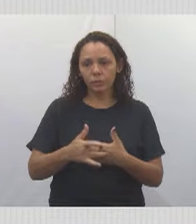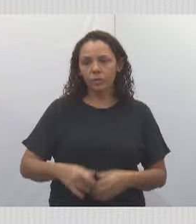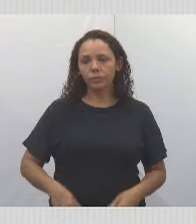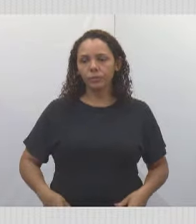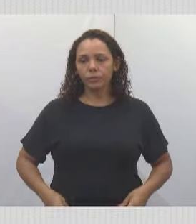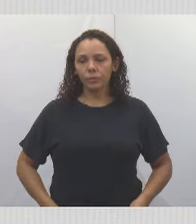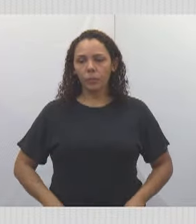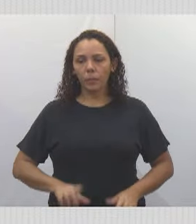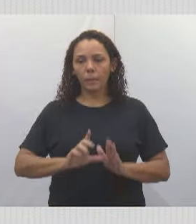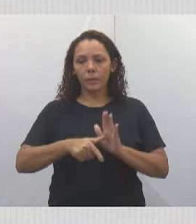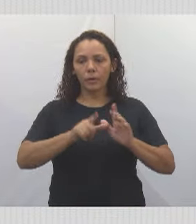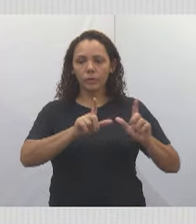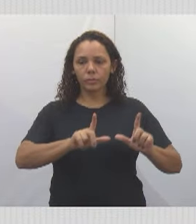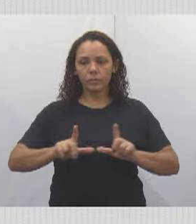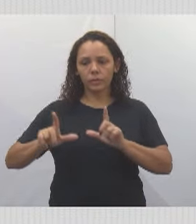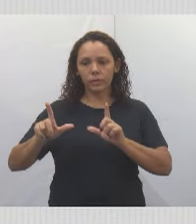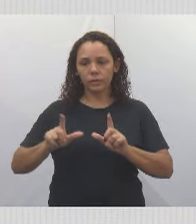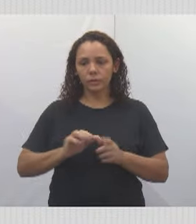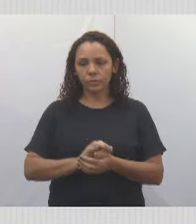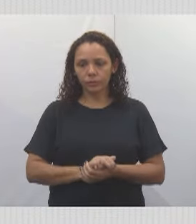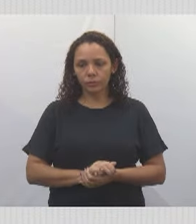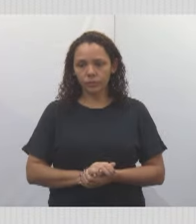Próximo slide.